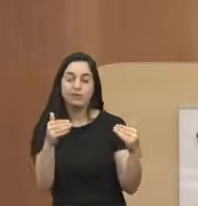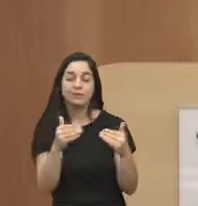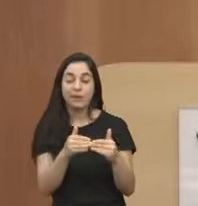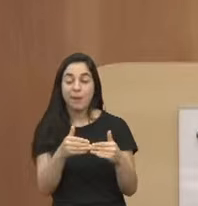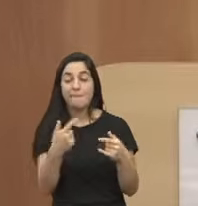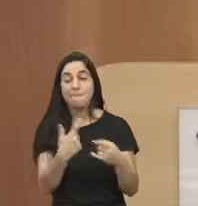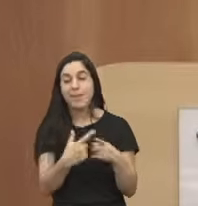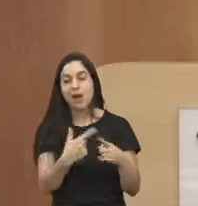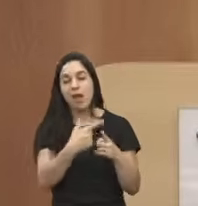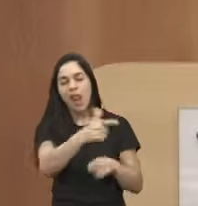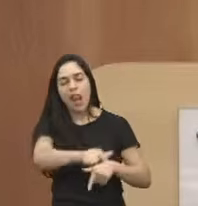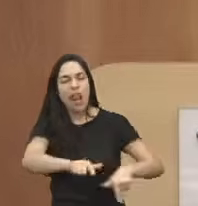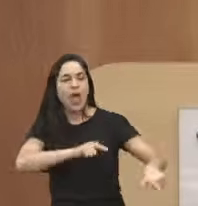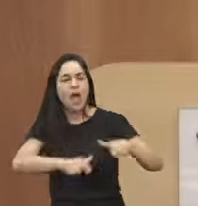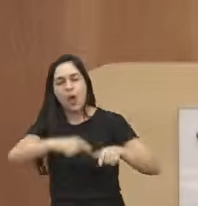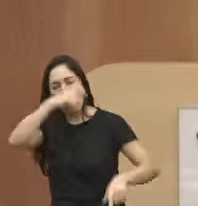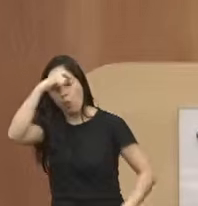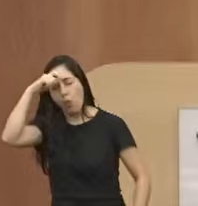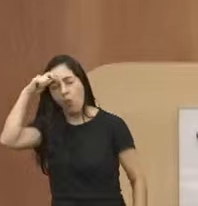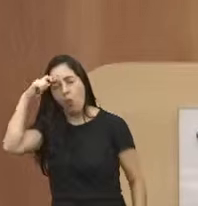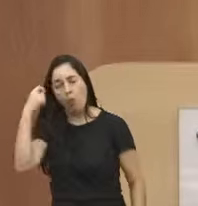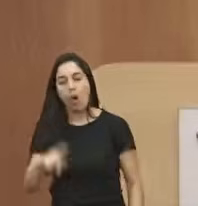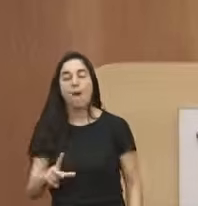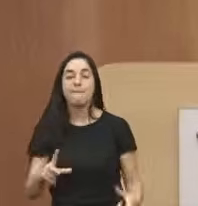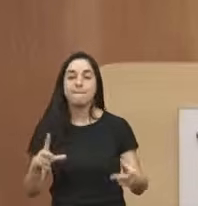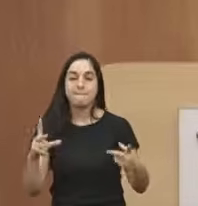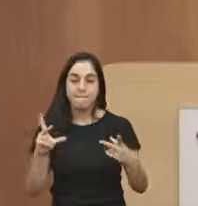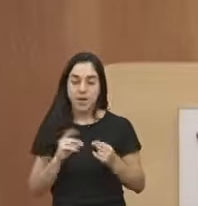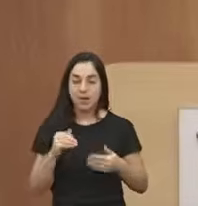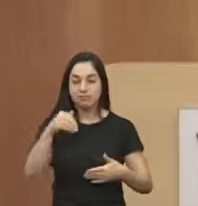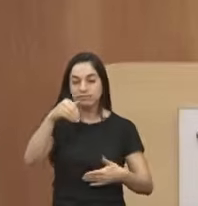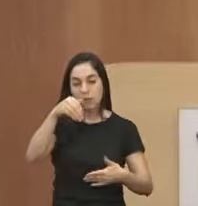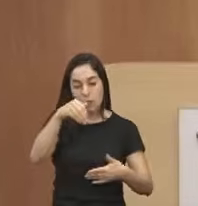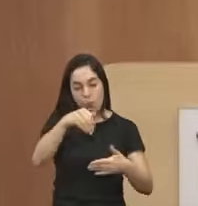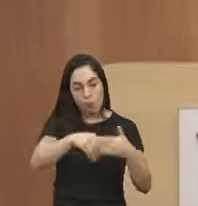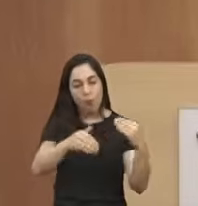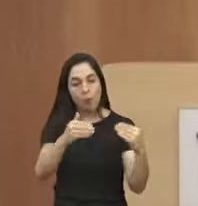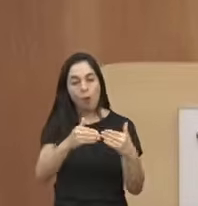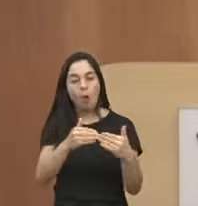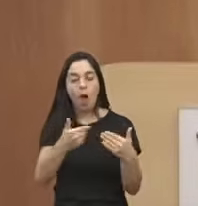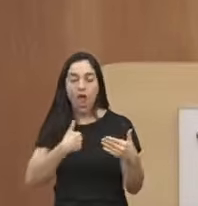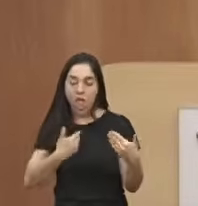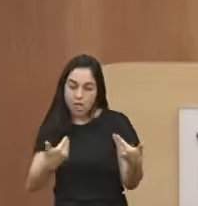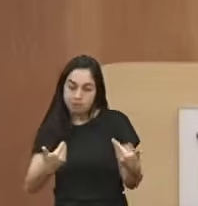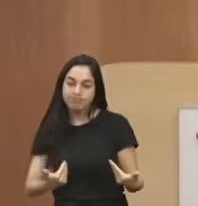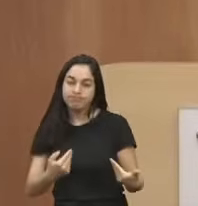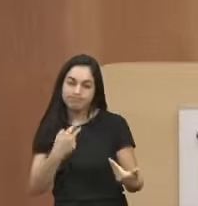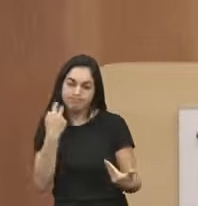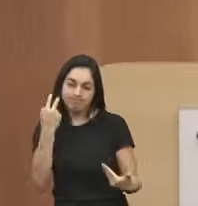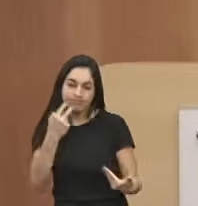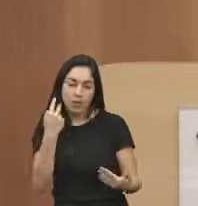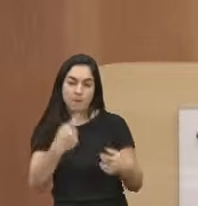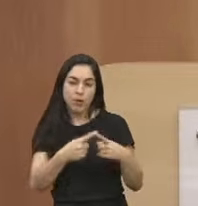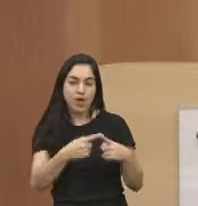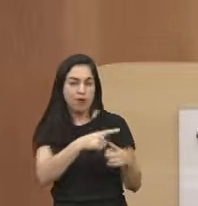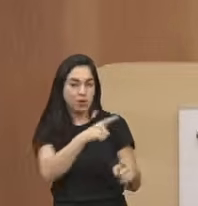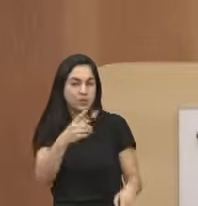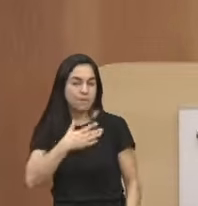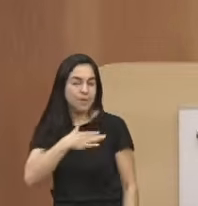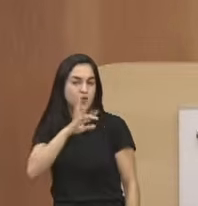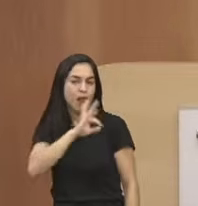são trabalhadores, eles merecem o voto desse vereador, porque a verdade, vocês pagam meu